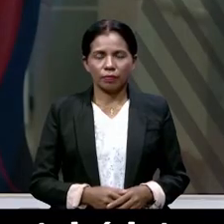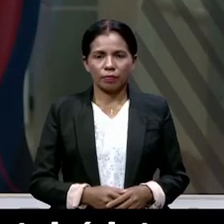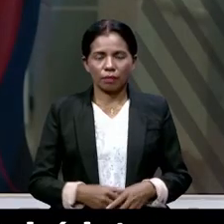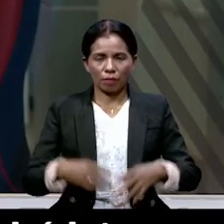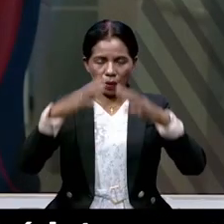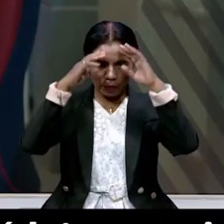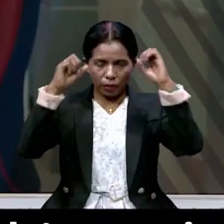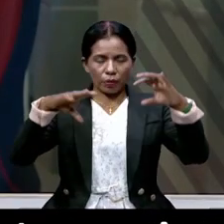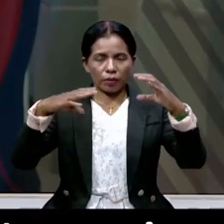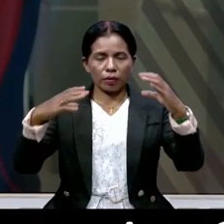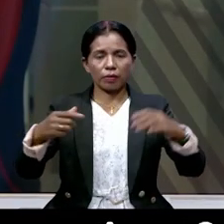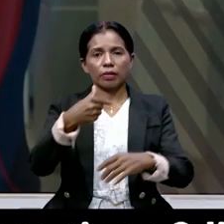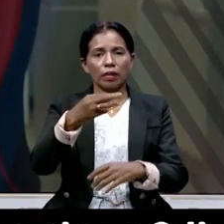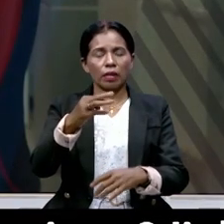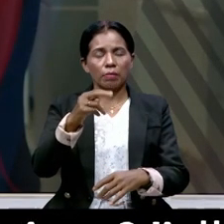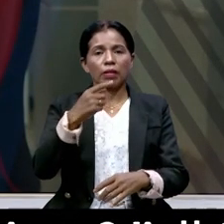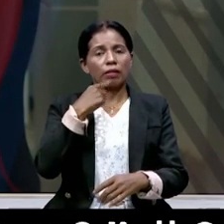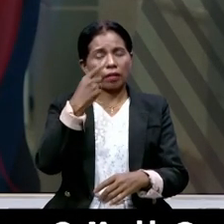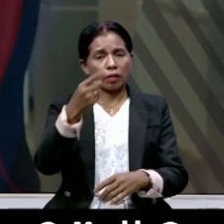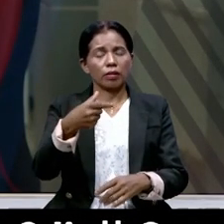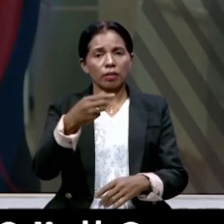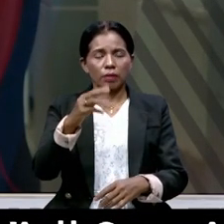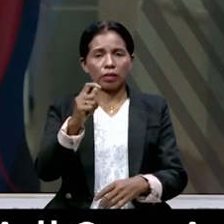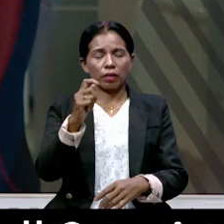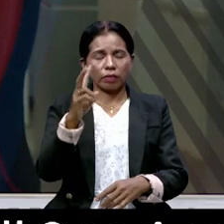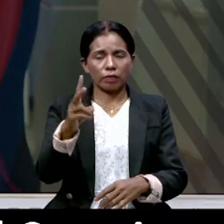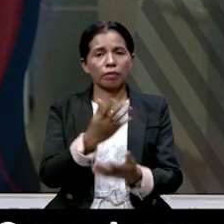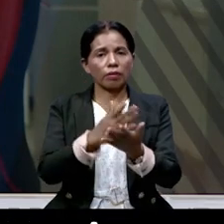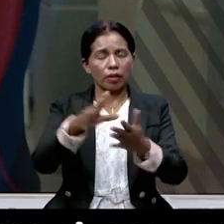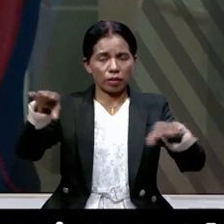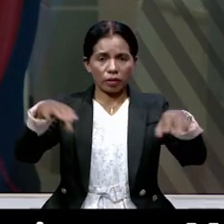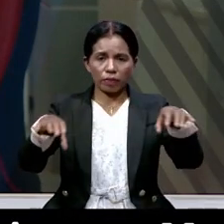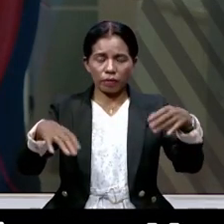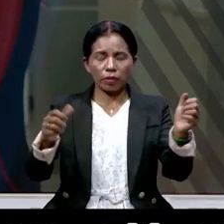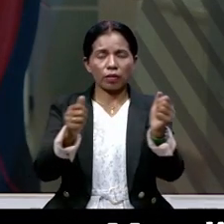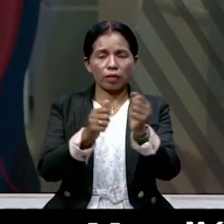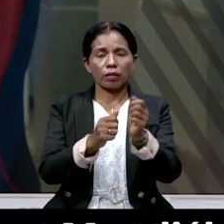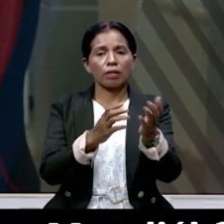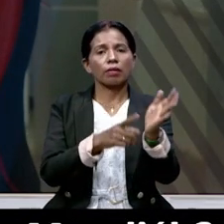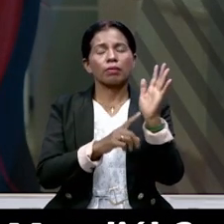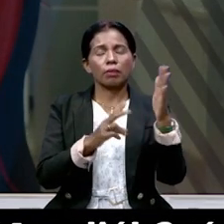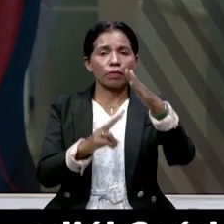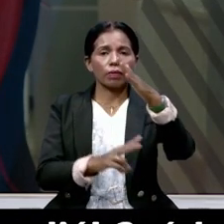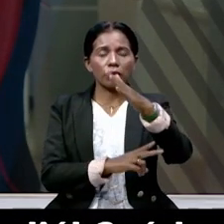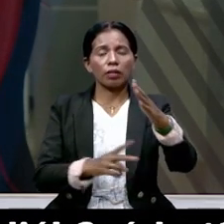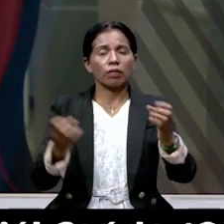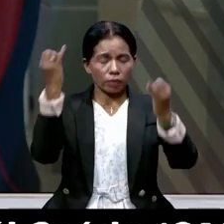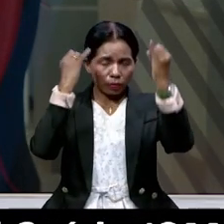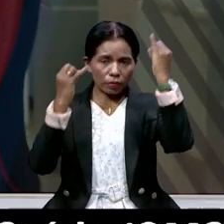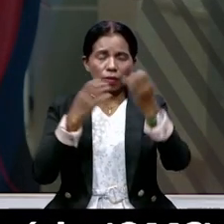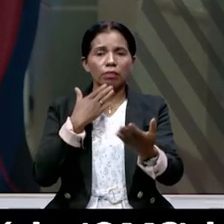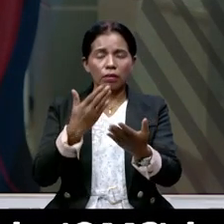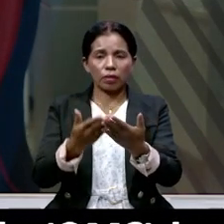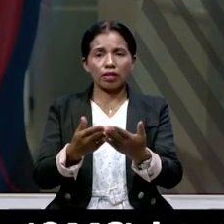Presidente do Conselho de Administração GMN afirma GMN TV se melhora o tan serviço, horizai fonte de informação e de anebedia clio e a